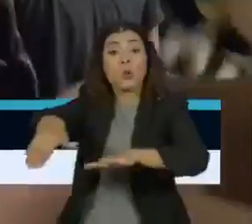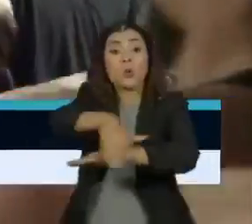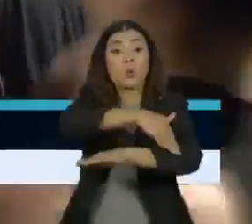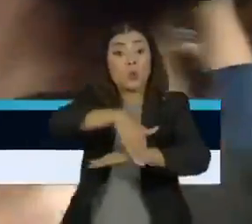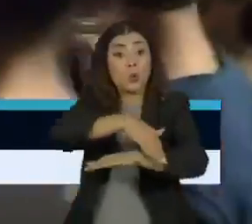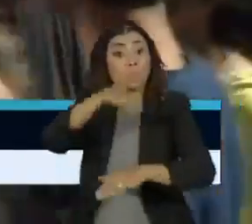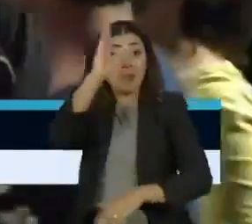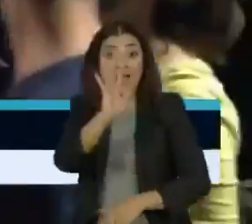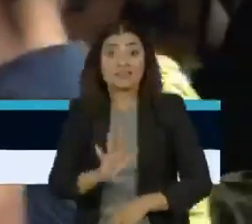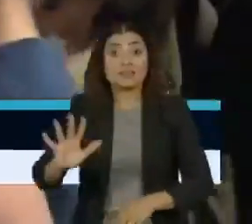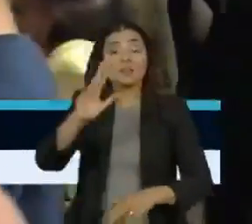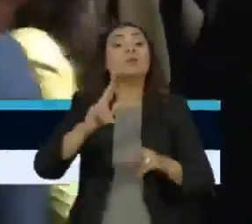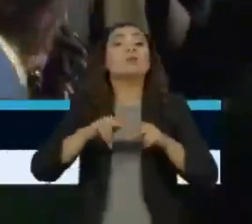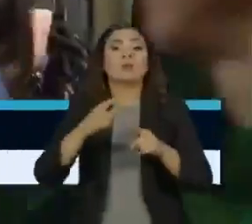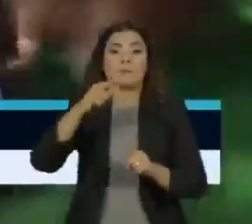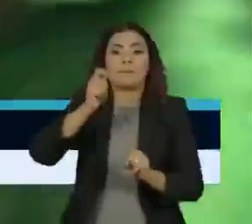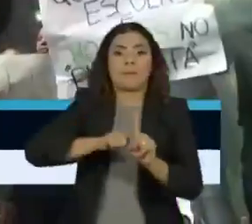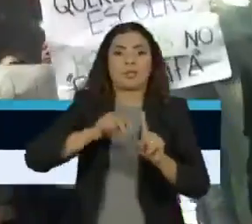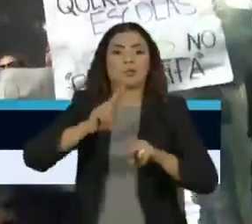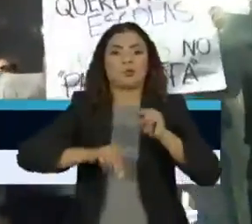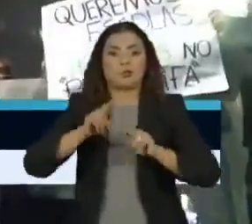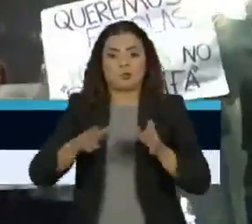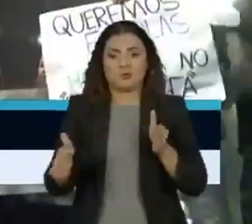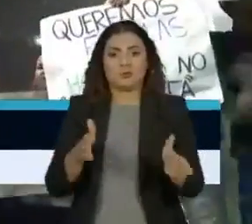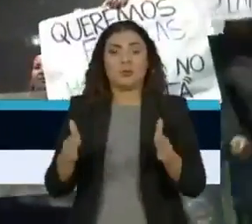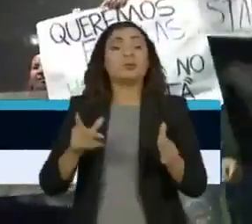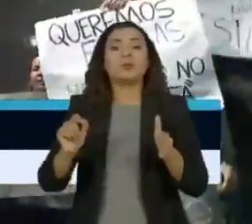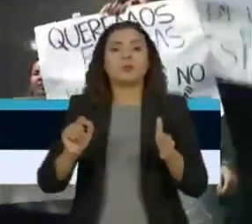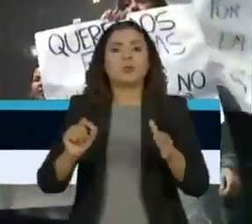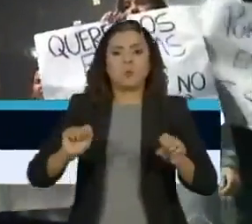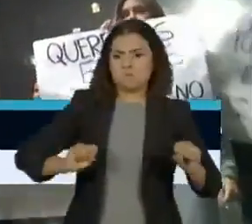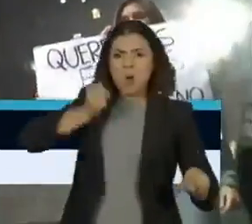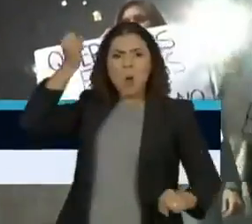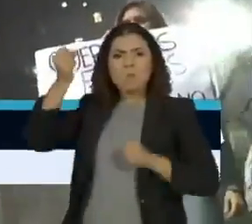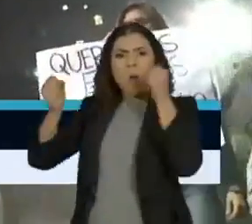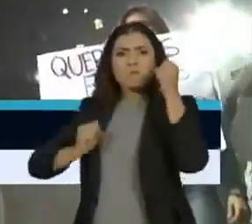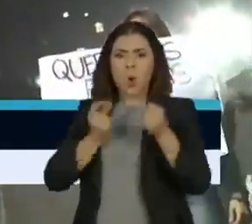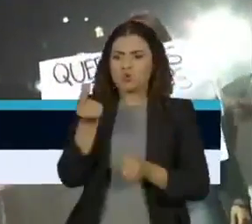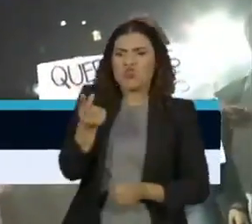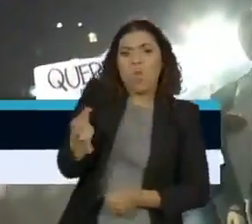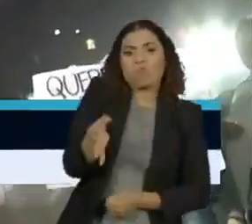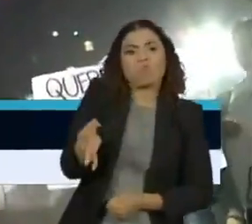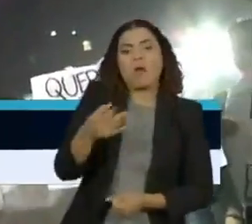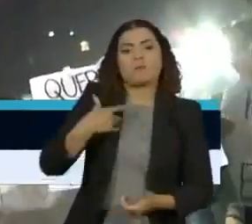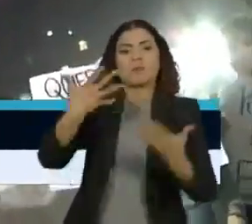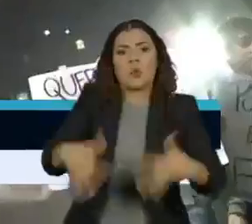país nas jornadas de junho, também chamadas de Revolta do Vintém.